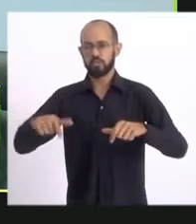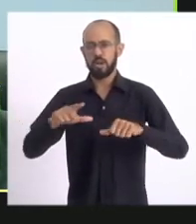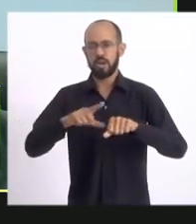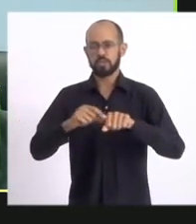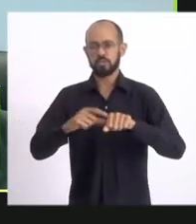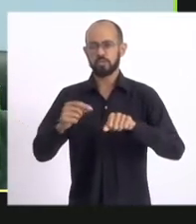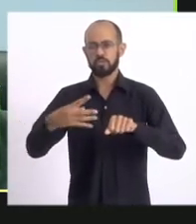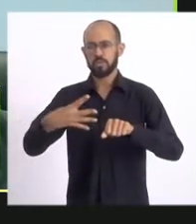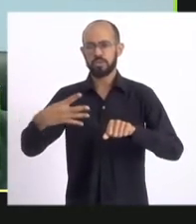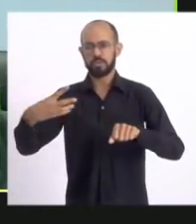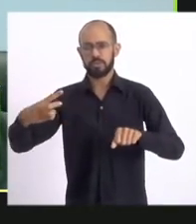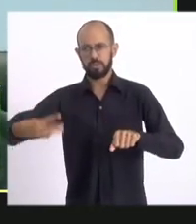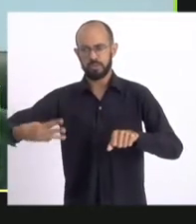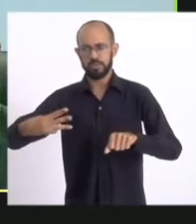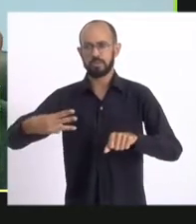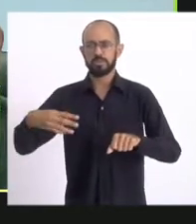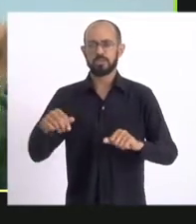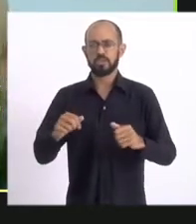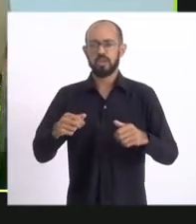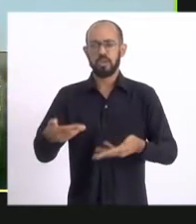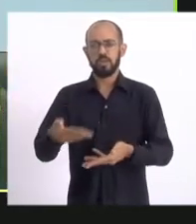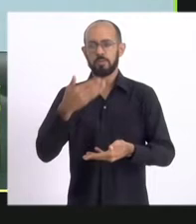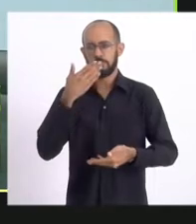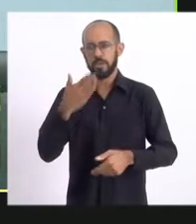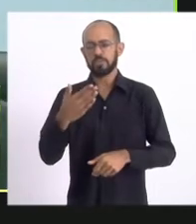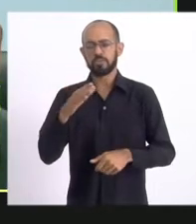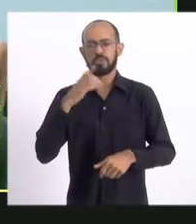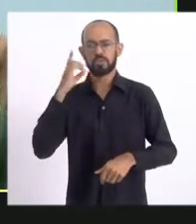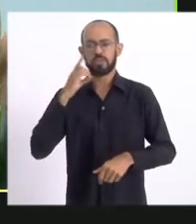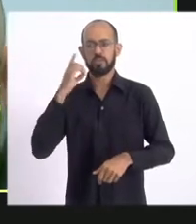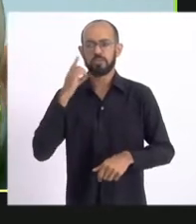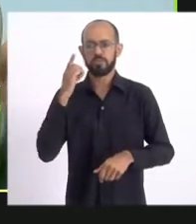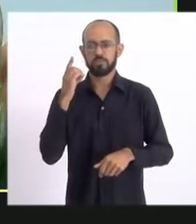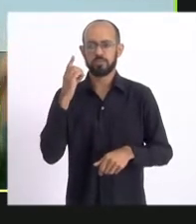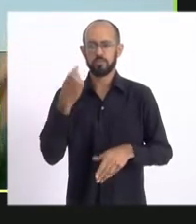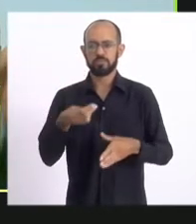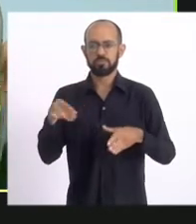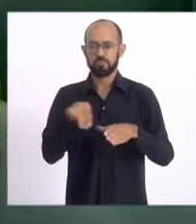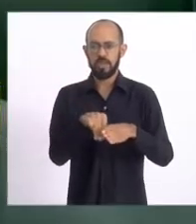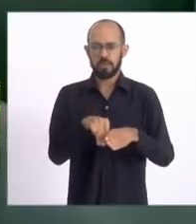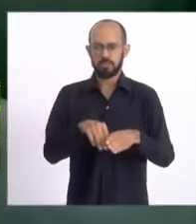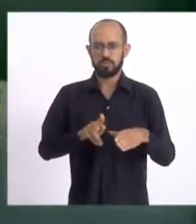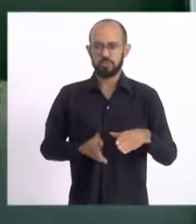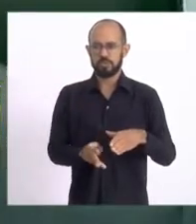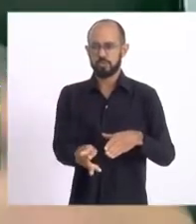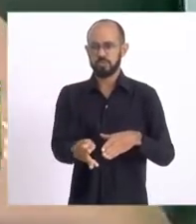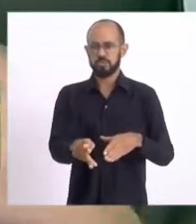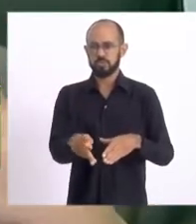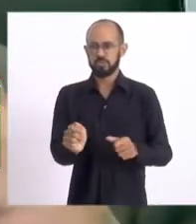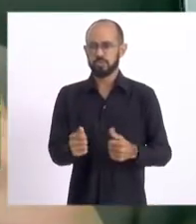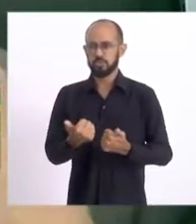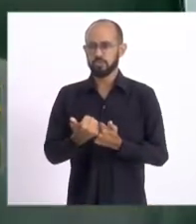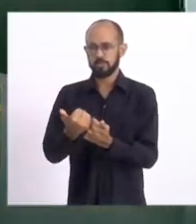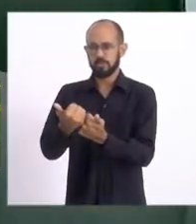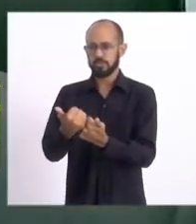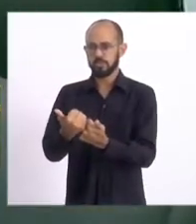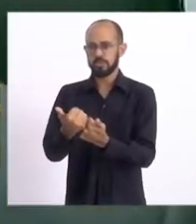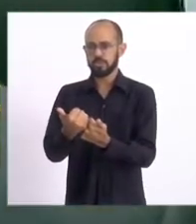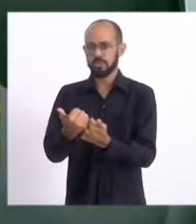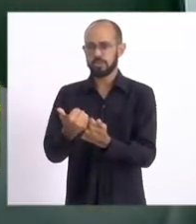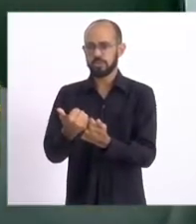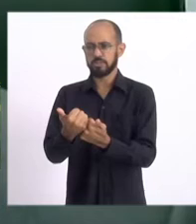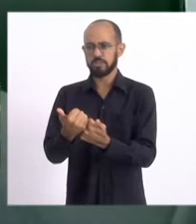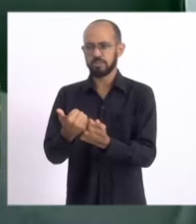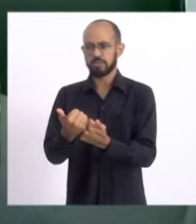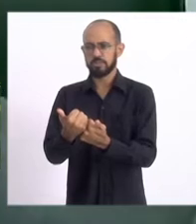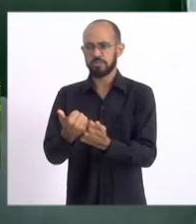interno, convoco os senhores deputados, membros efetivos e suplentes da Comissão de Constituição e Justiça, a